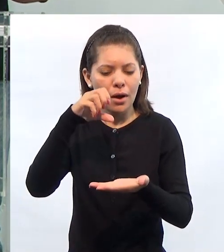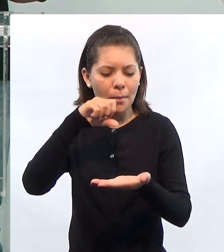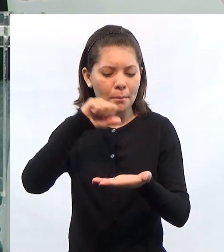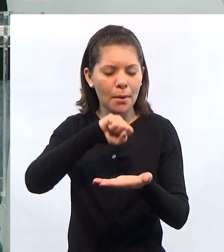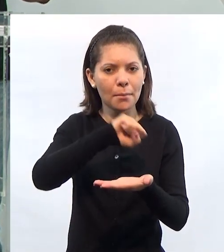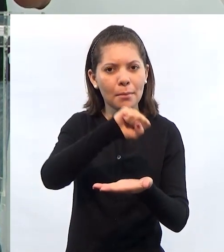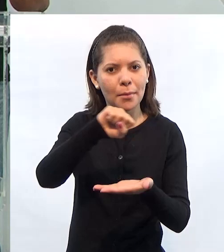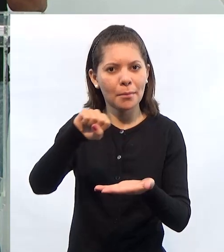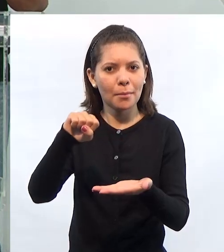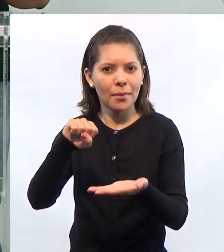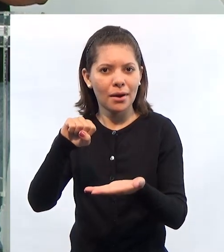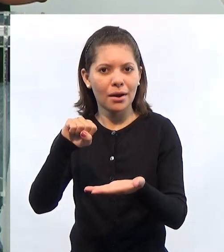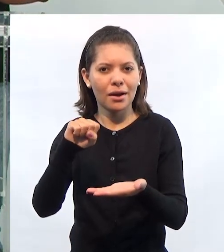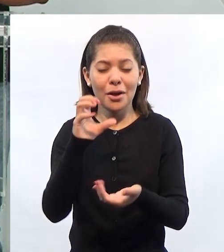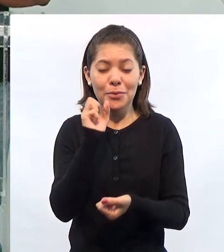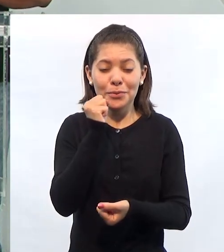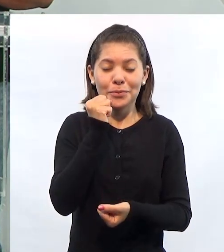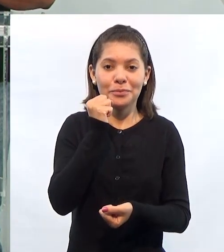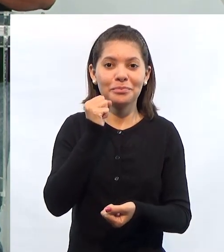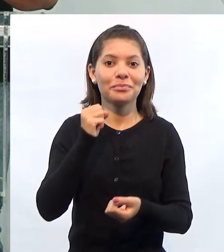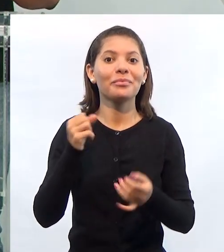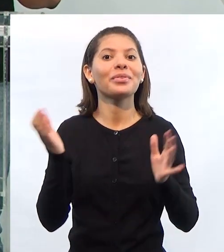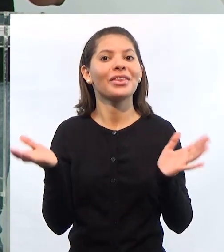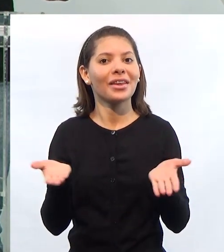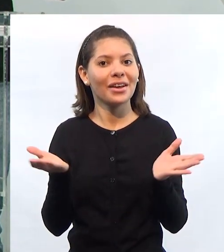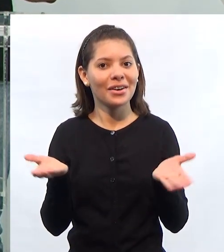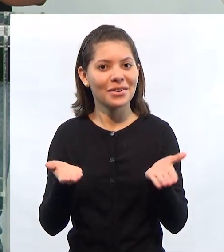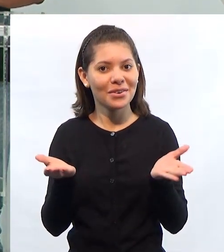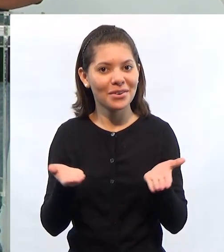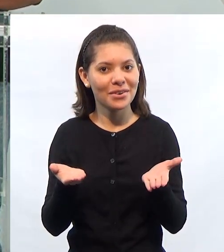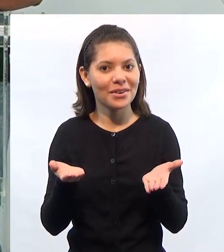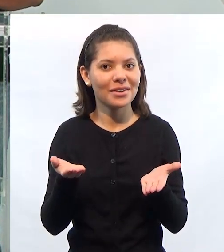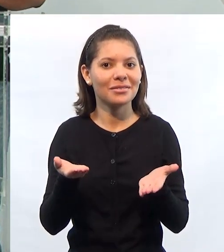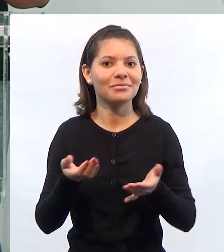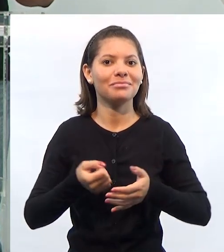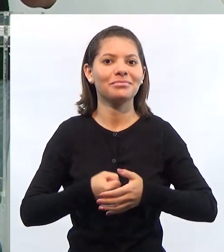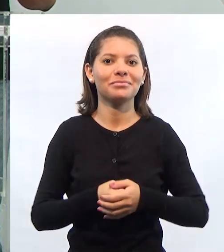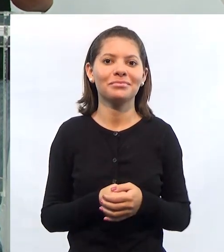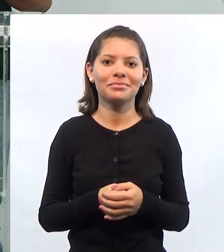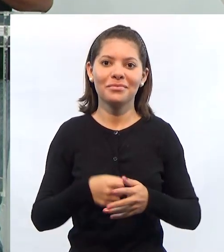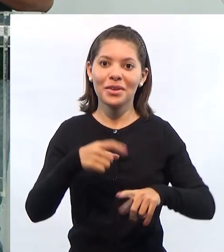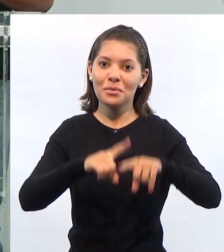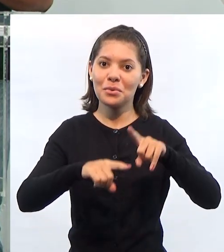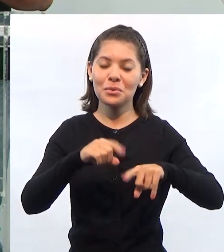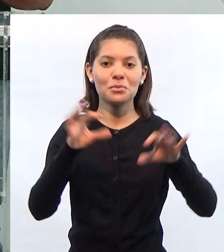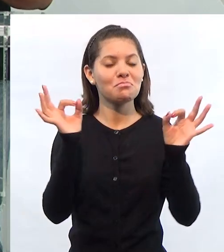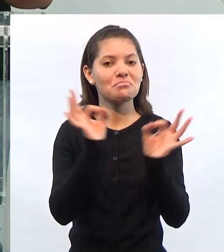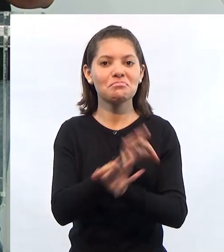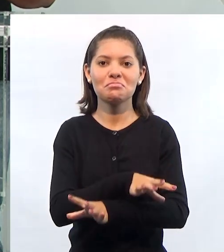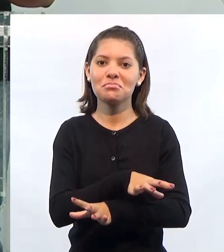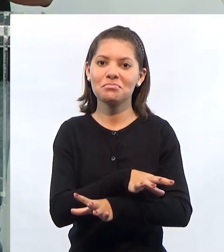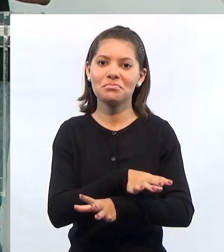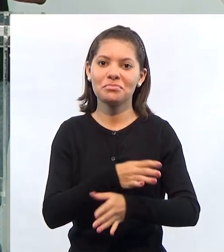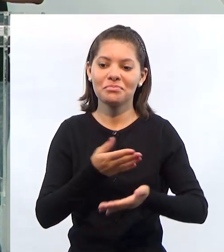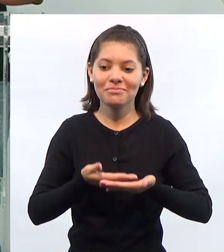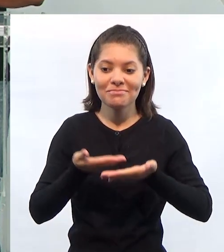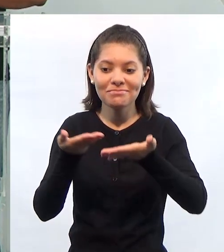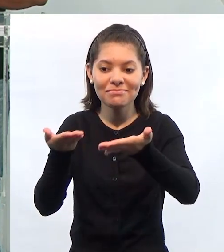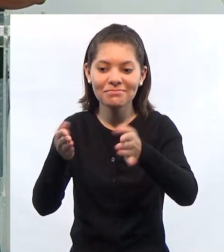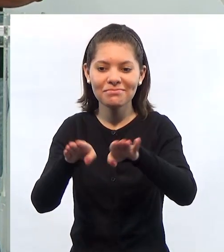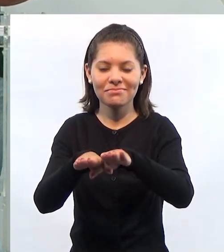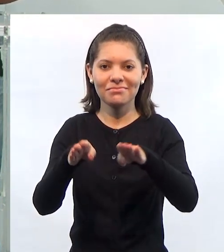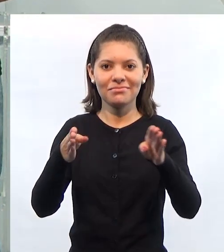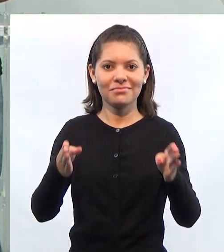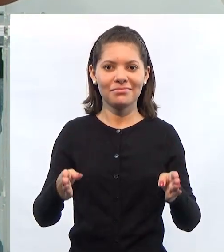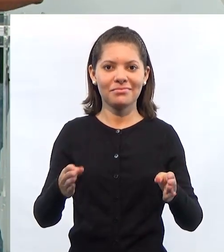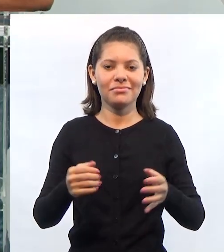algum orégano, coloca um limãozinho, e coloca tudo isso na bandeja, agora já é um produto pronto, que vai ser levado para